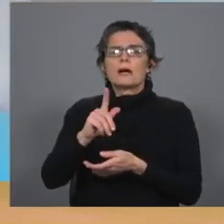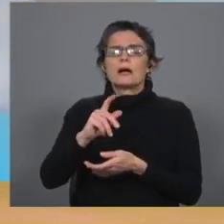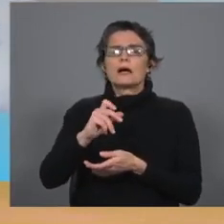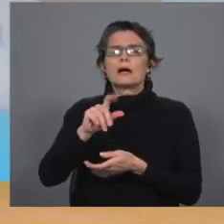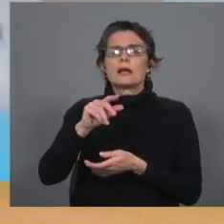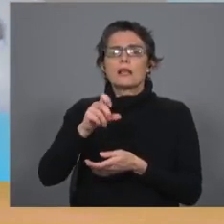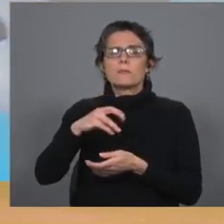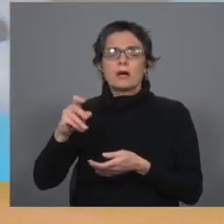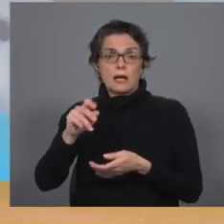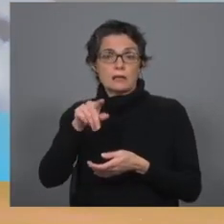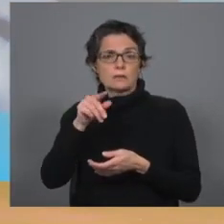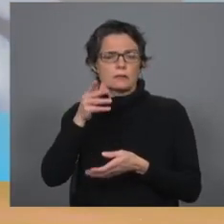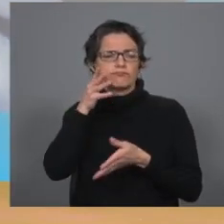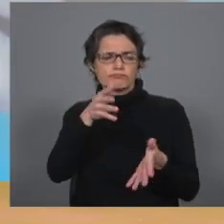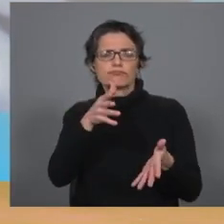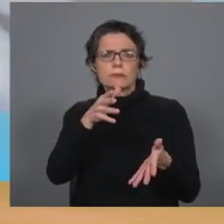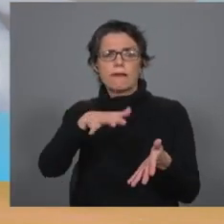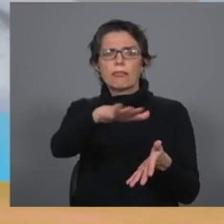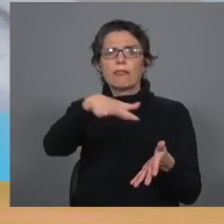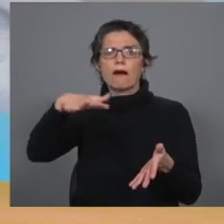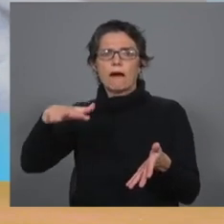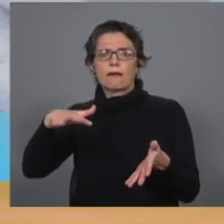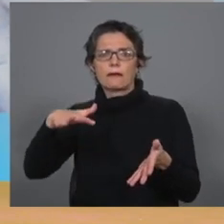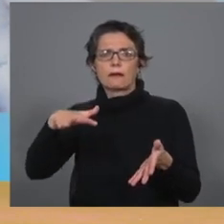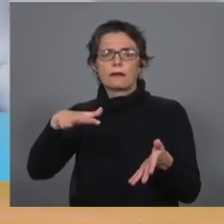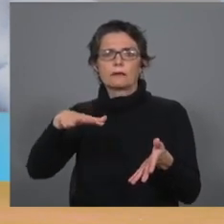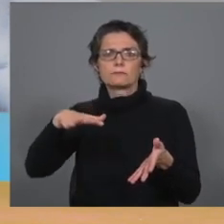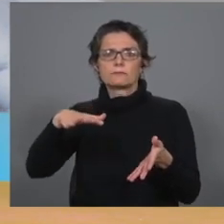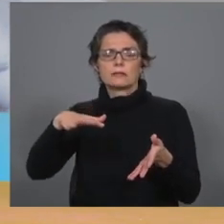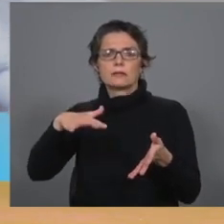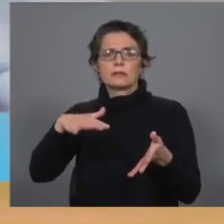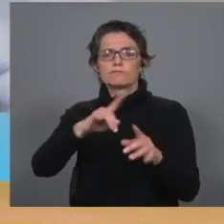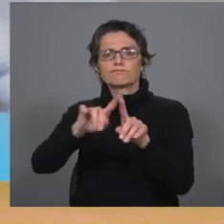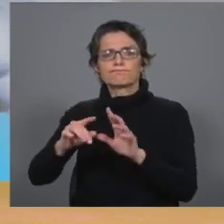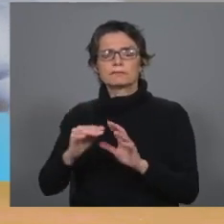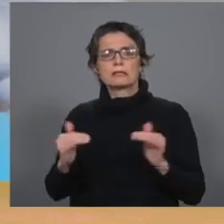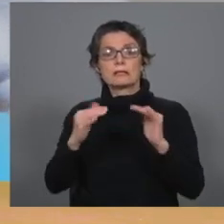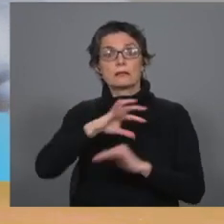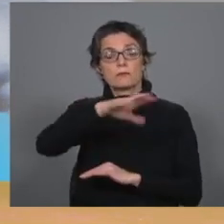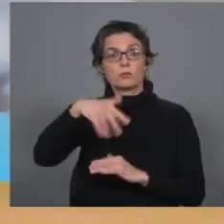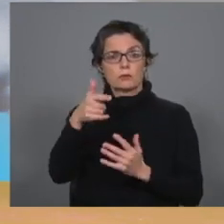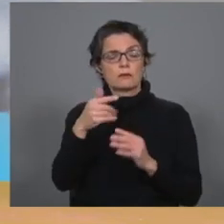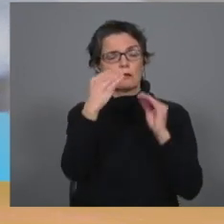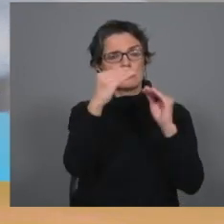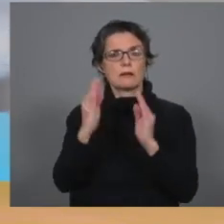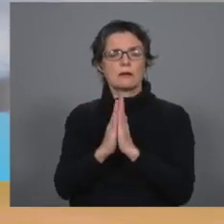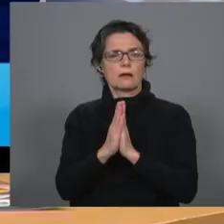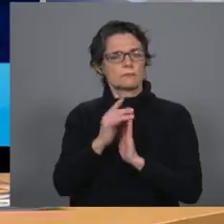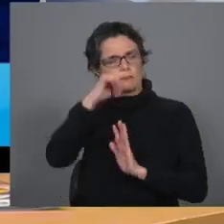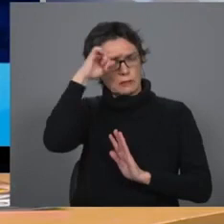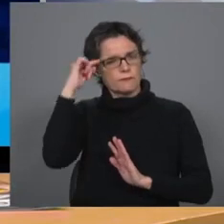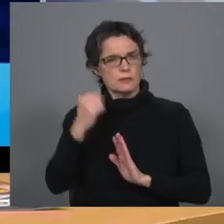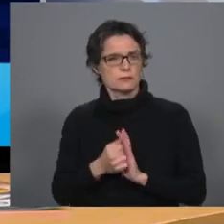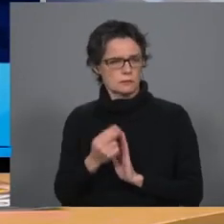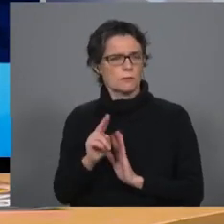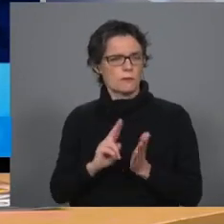globo, onde a evangelização, por vezes, não é tão fácil como aqui, neste país que habitamos. Exatamente, Henrique.